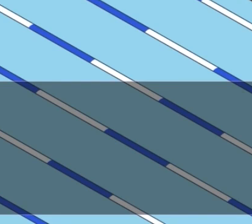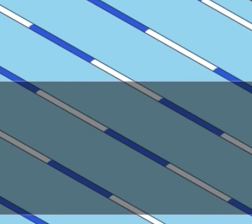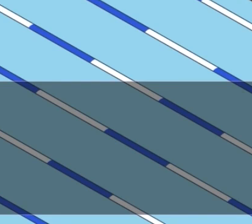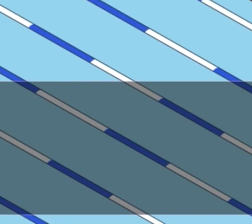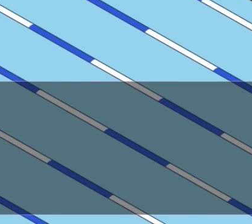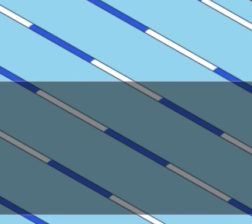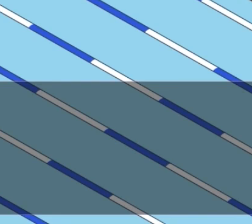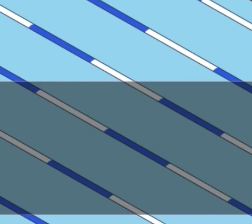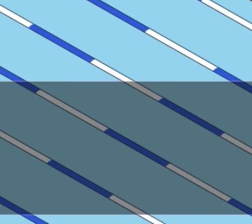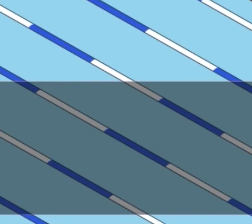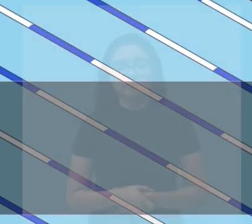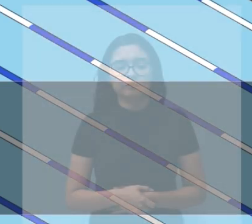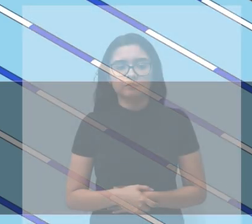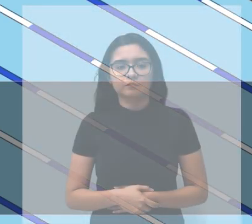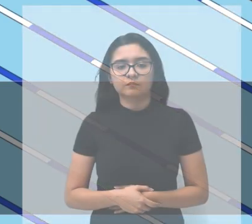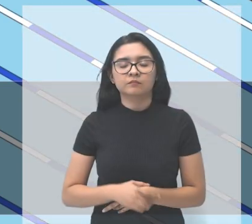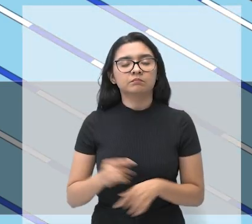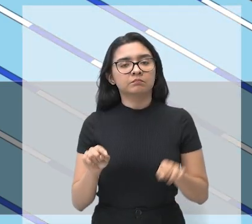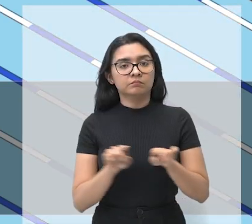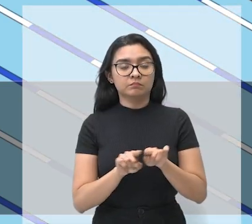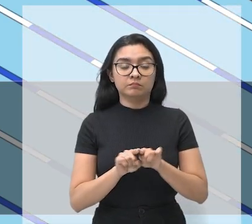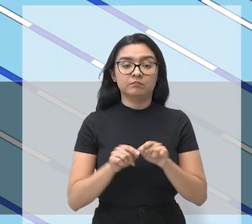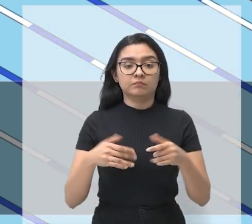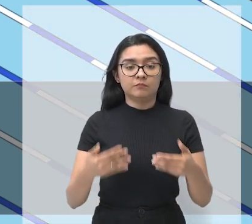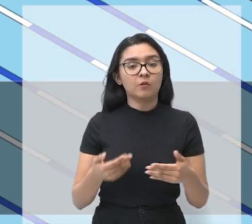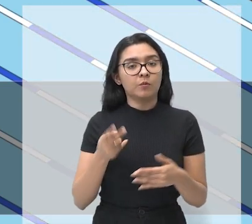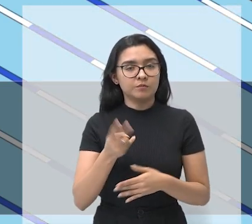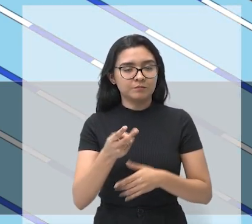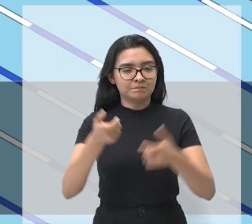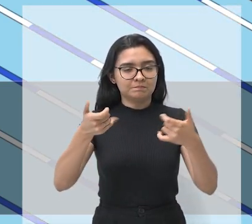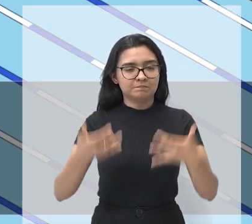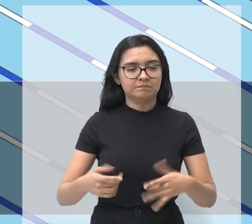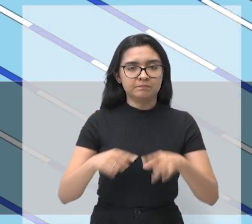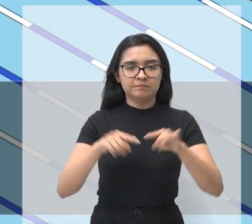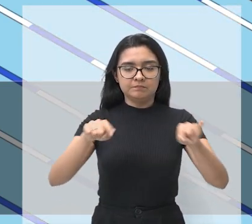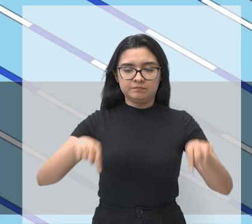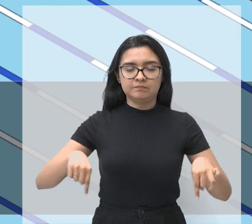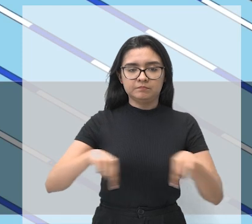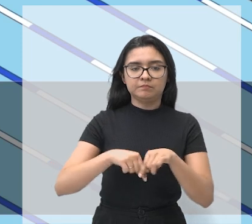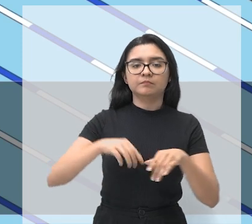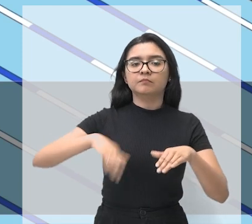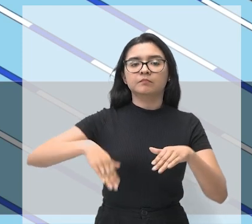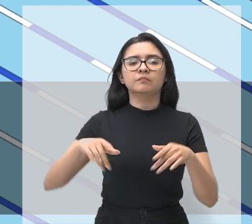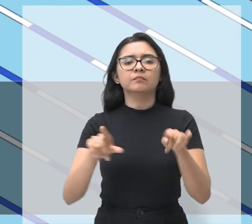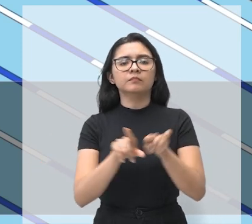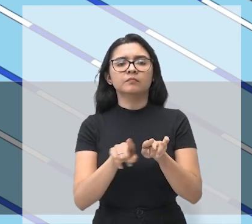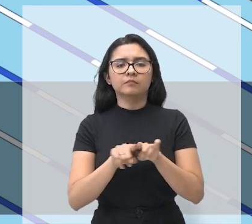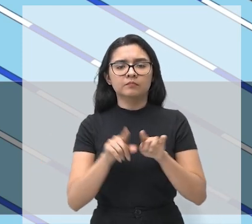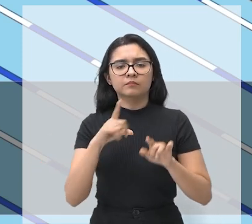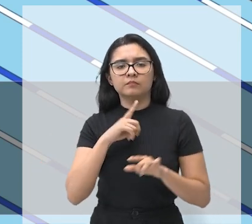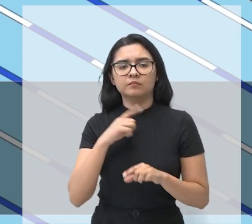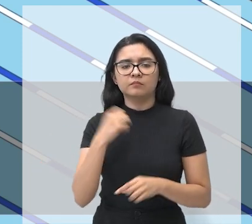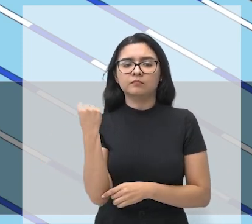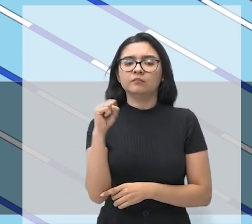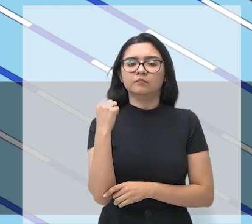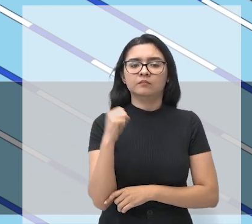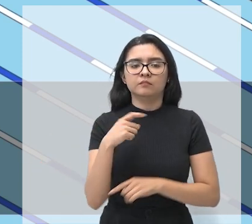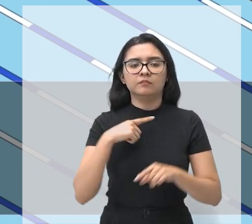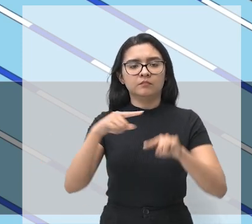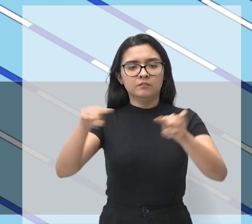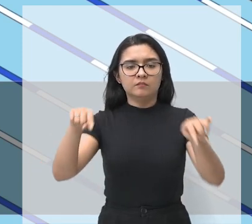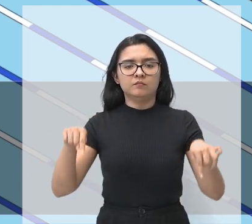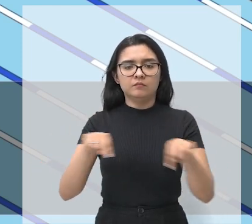Bom, falando ainda da piscina, há 8 placas sensíveis ao toque, com 2,4